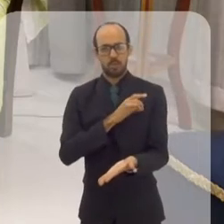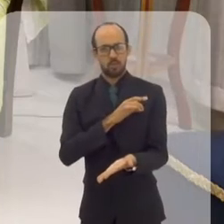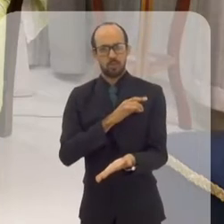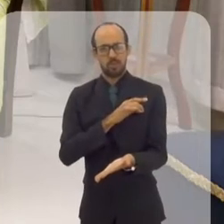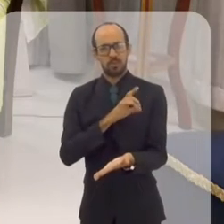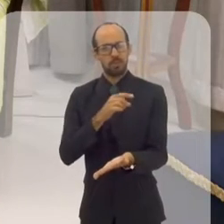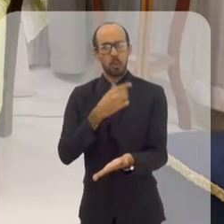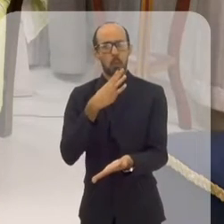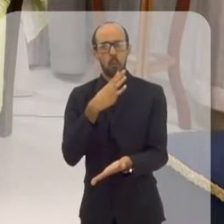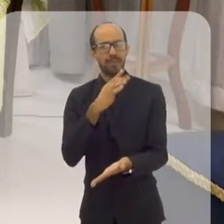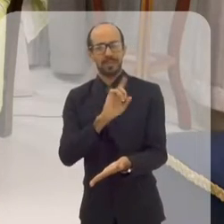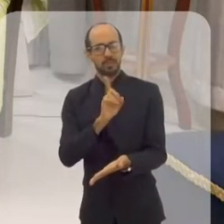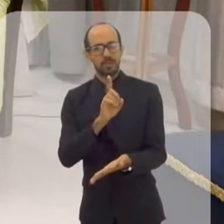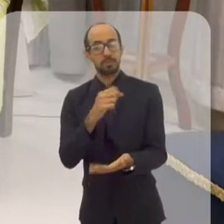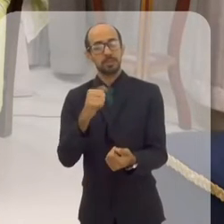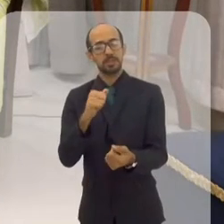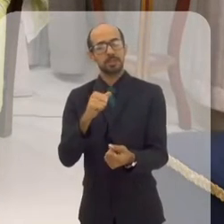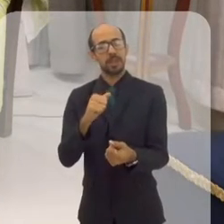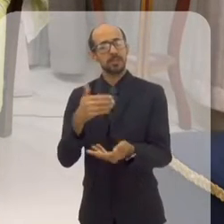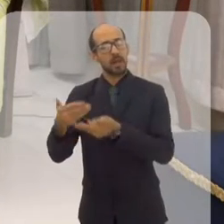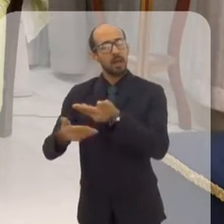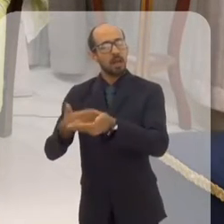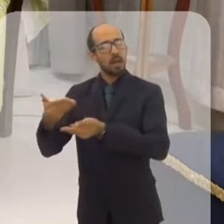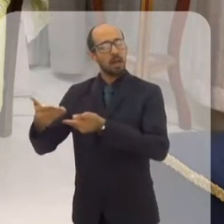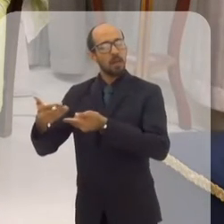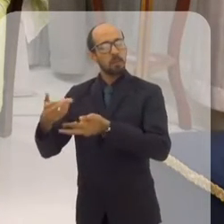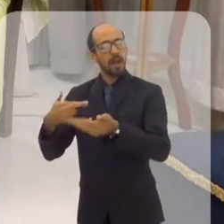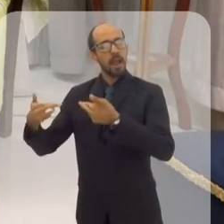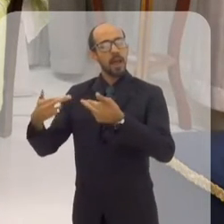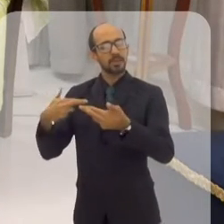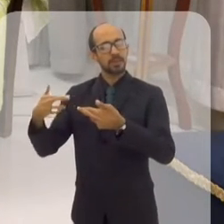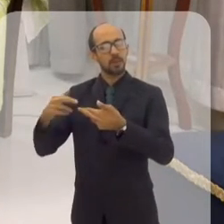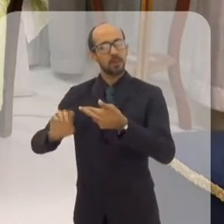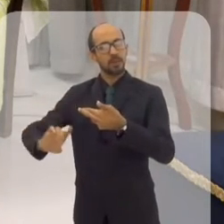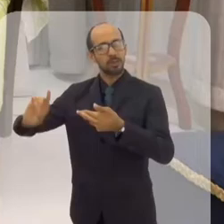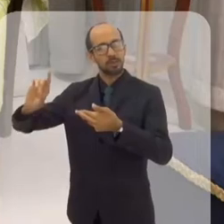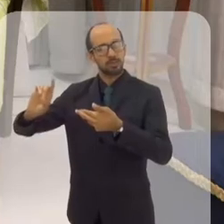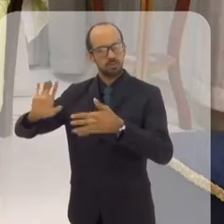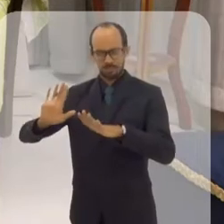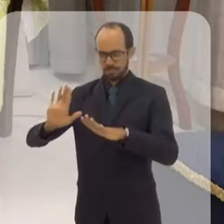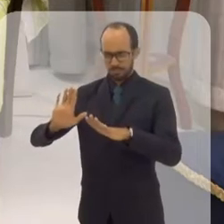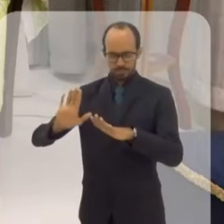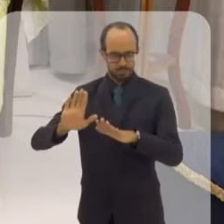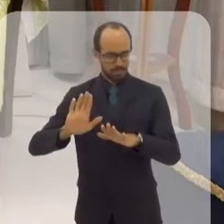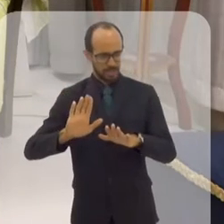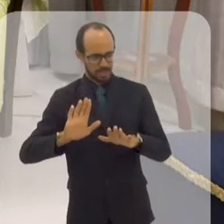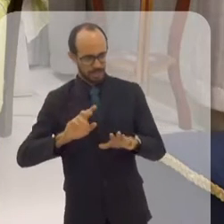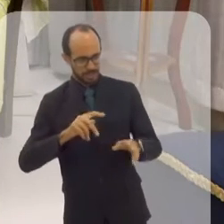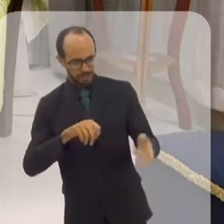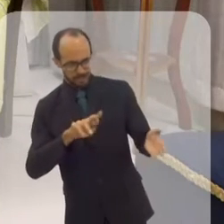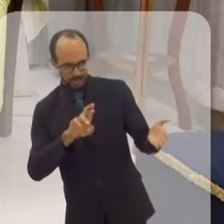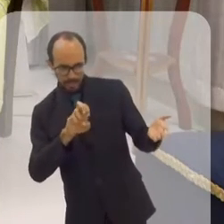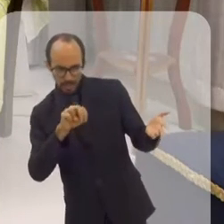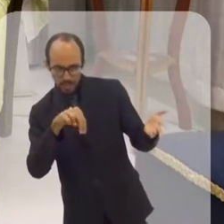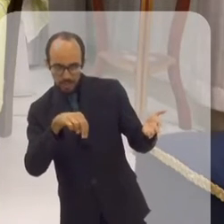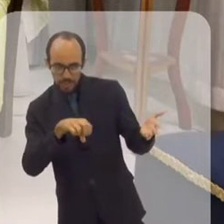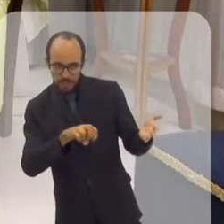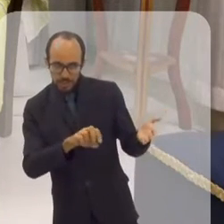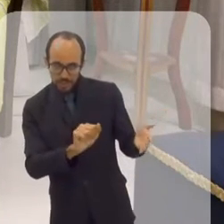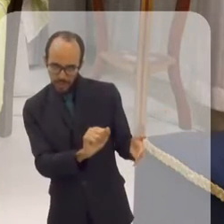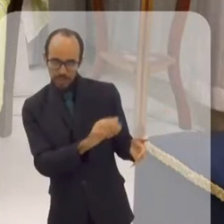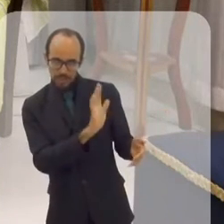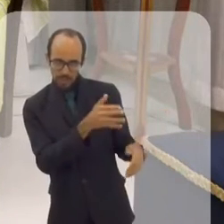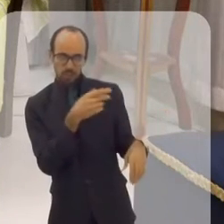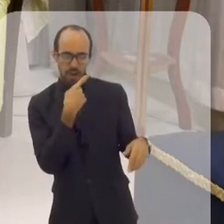Então eu preciso estabelecer essa conexão com Deus mas a você me disse que Cristina já falava sobre isso